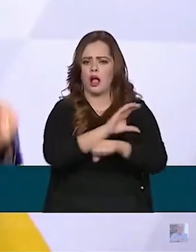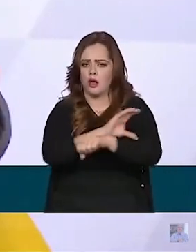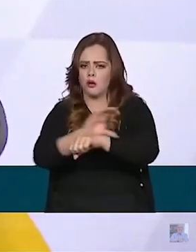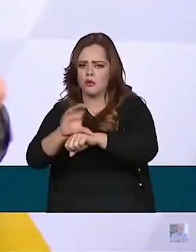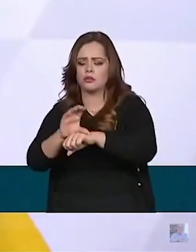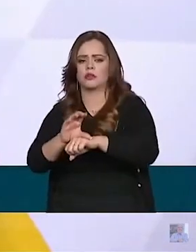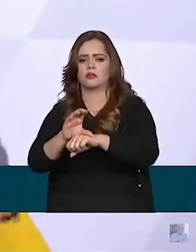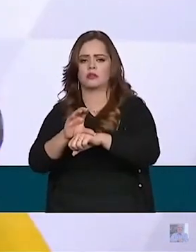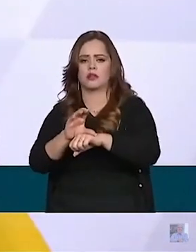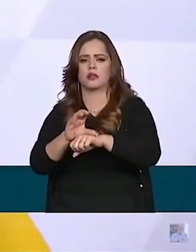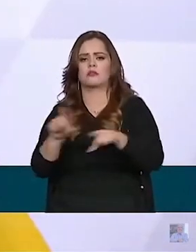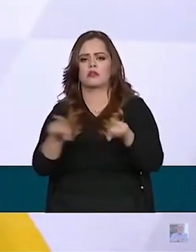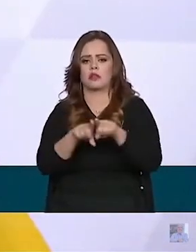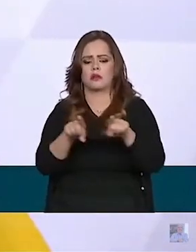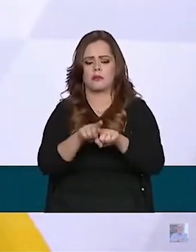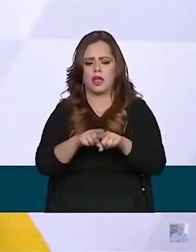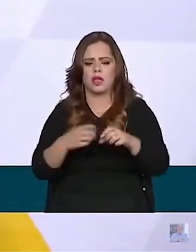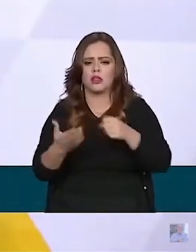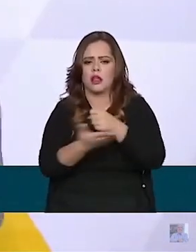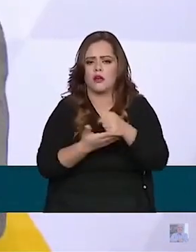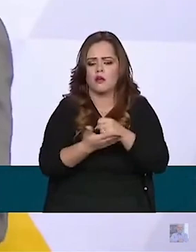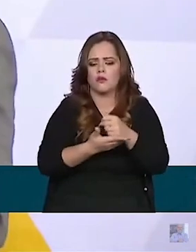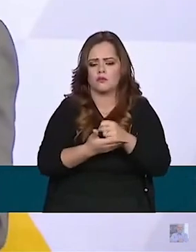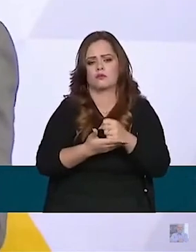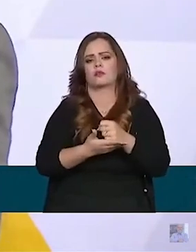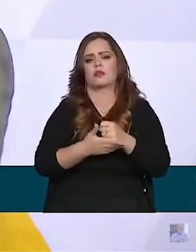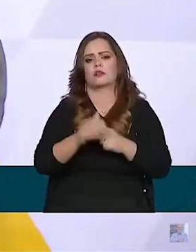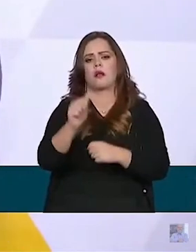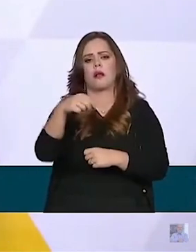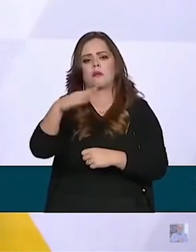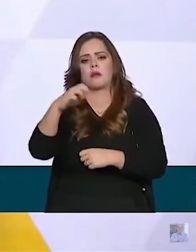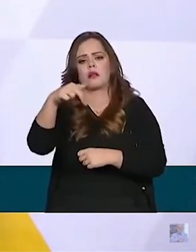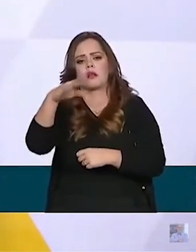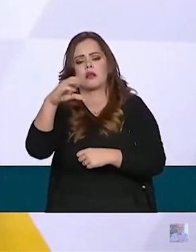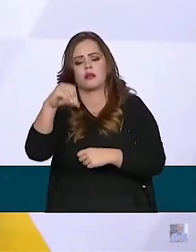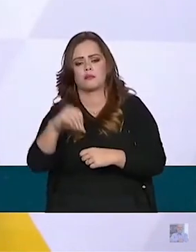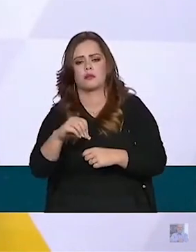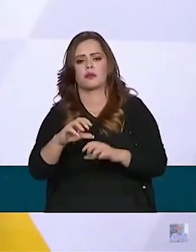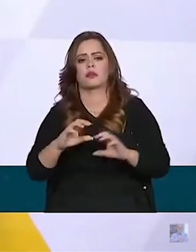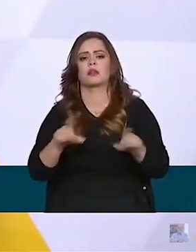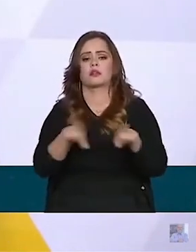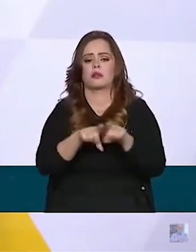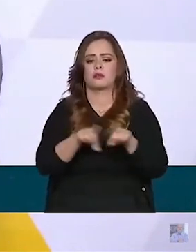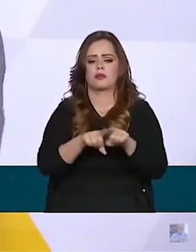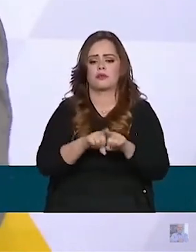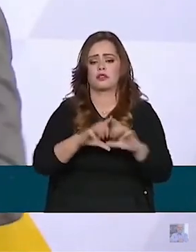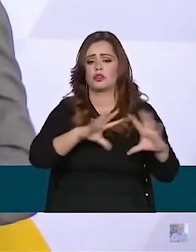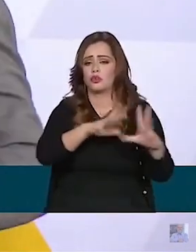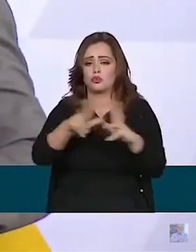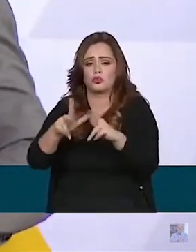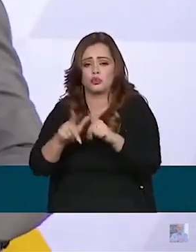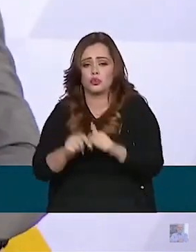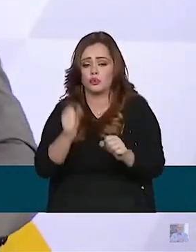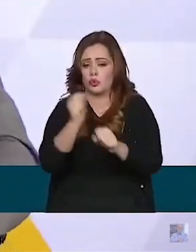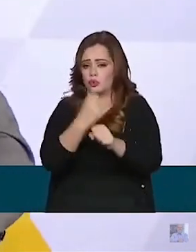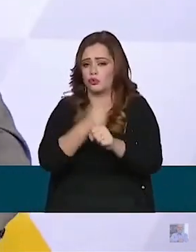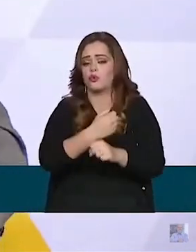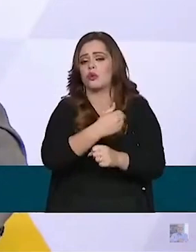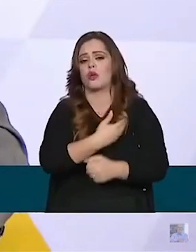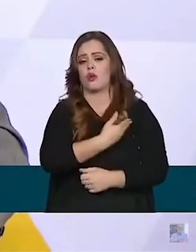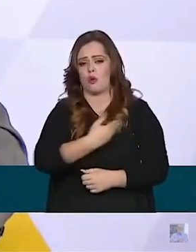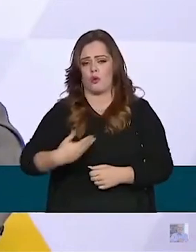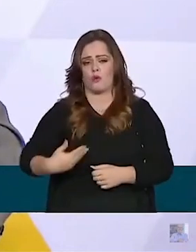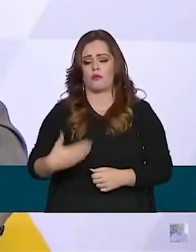do companheiro Aloysio Mercadante na Fundação Perseu Abramo, com a participação dos NAPs para construir um programa de